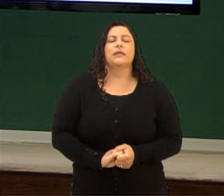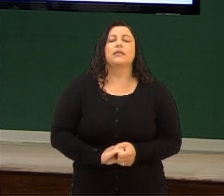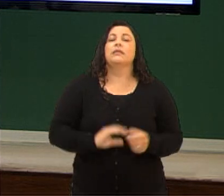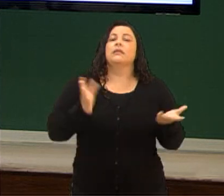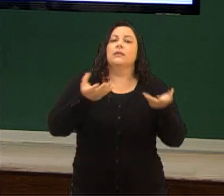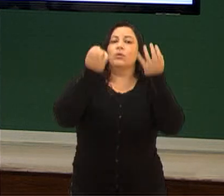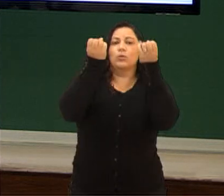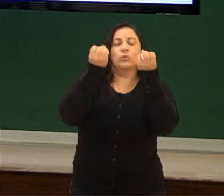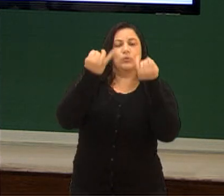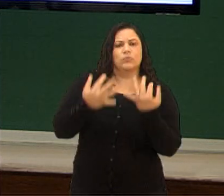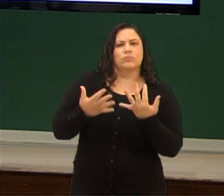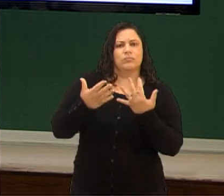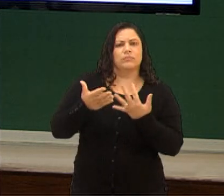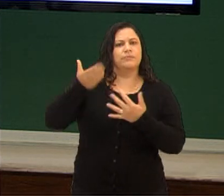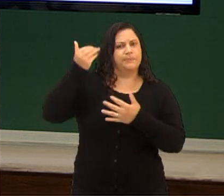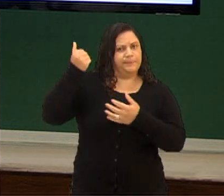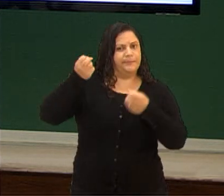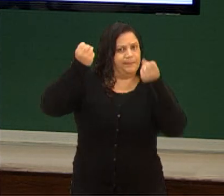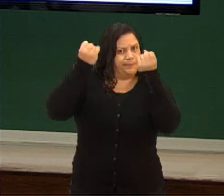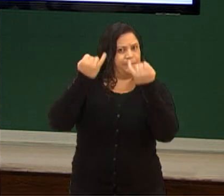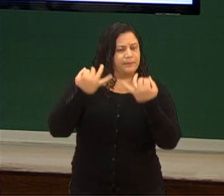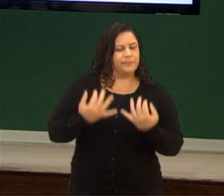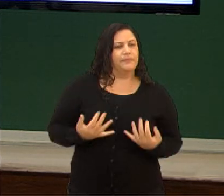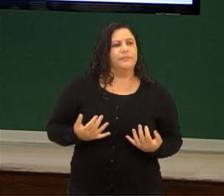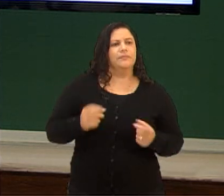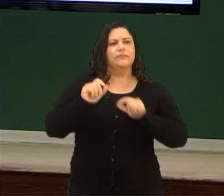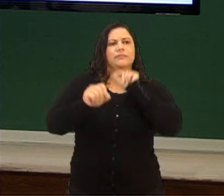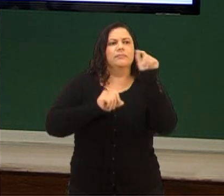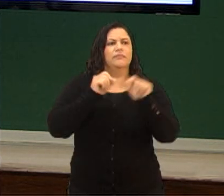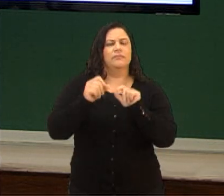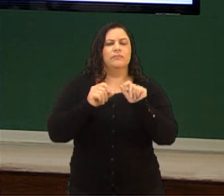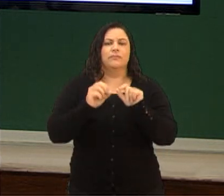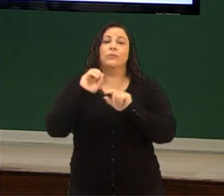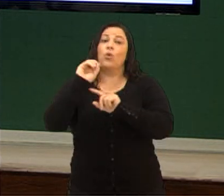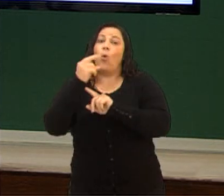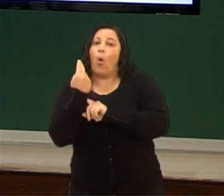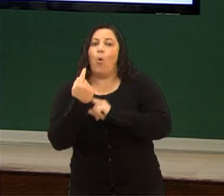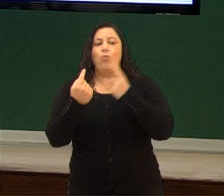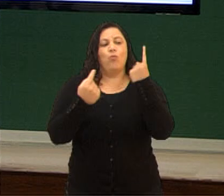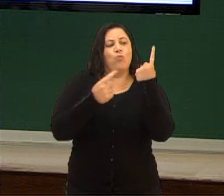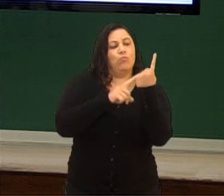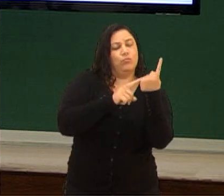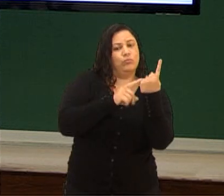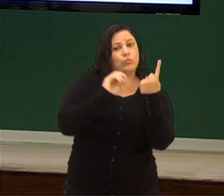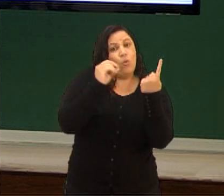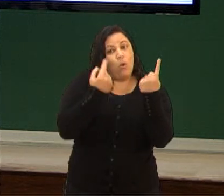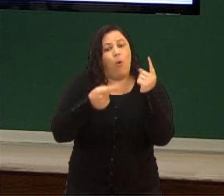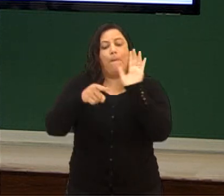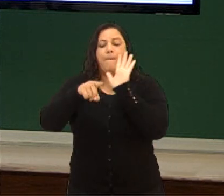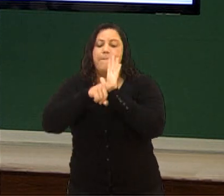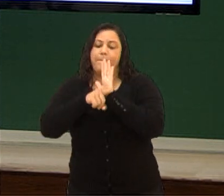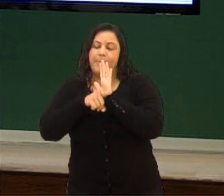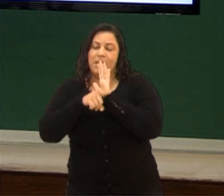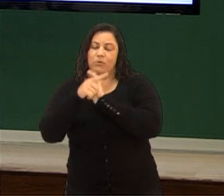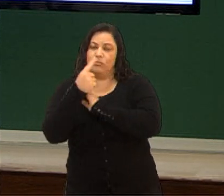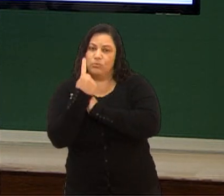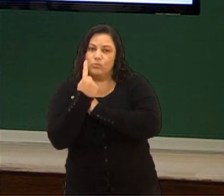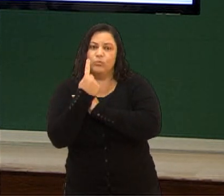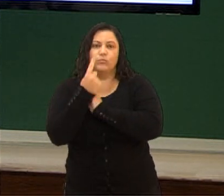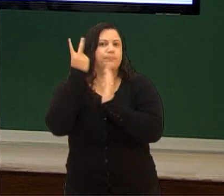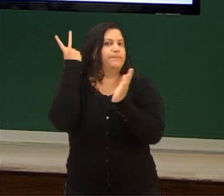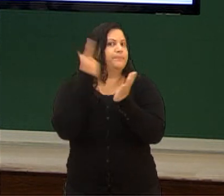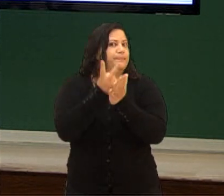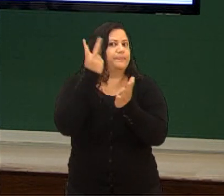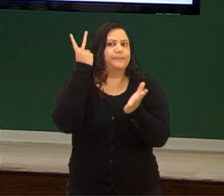disse um tempinho antes. Esse cara aqui sempre vai ser ou 1 ou menos 1, ou 1 ou menos 1. E cuidado,